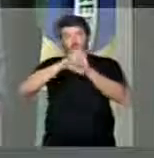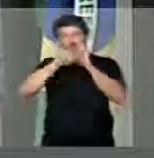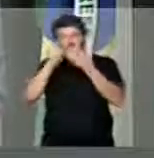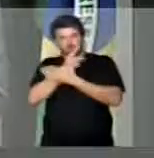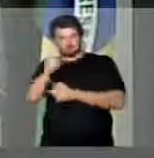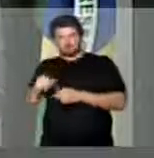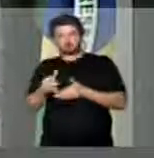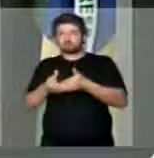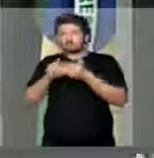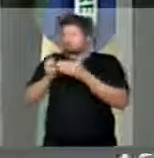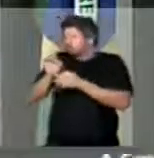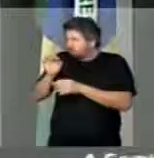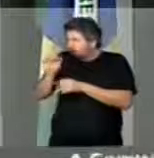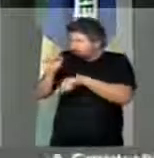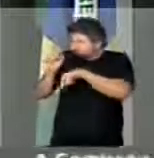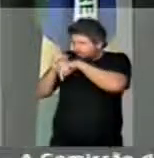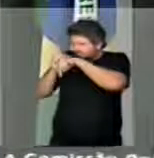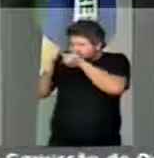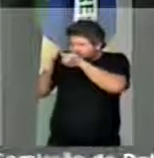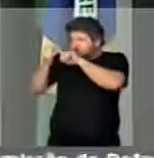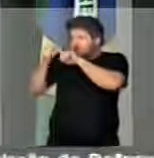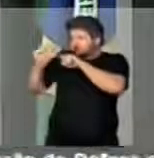peço mais alguns segundos.